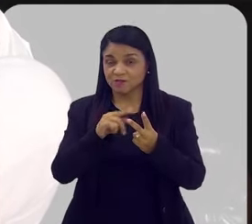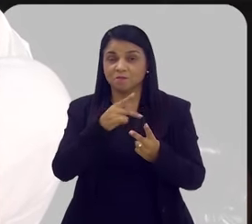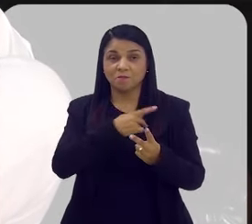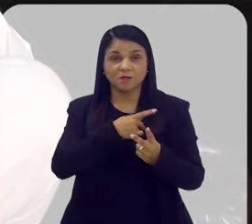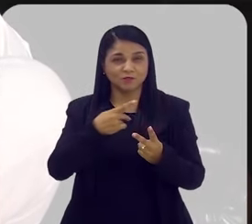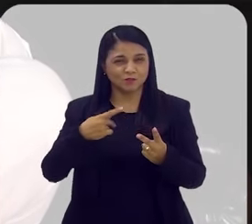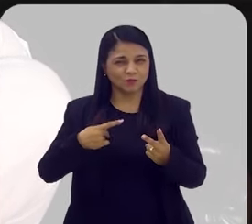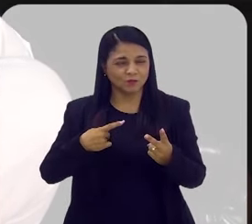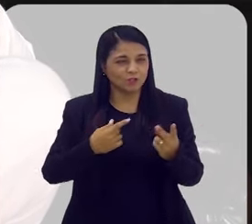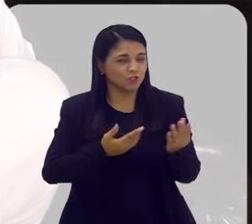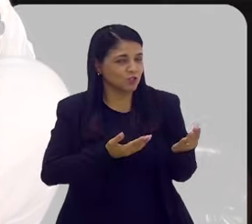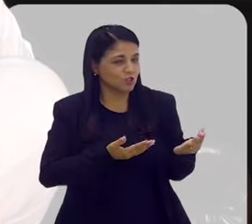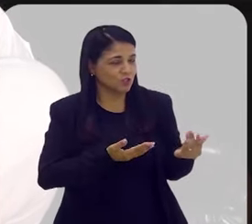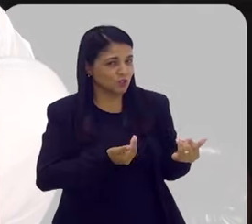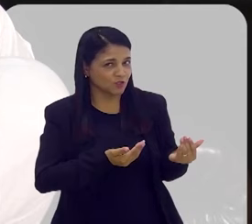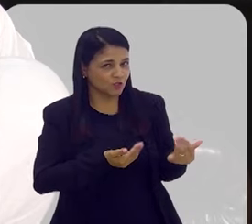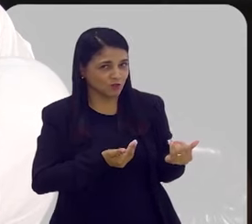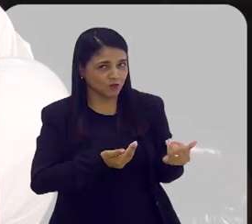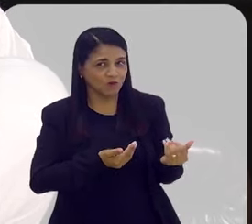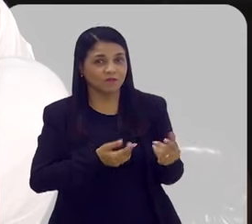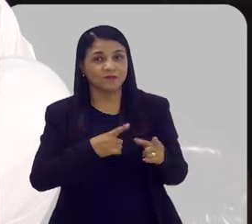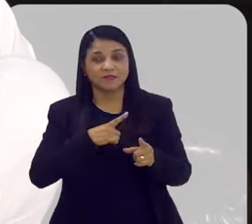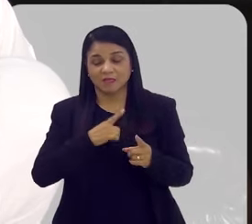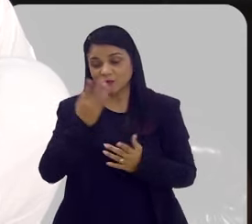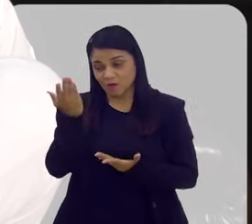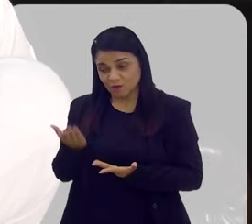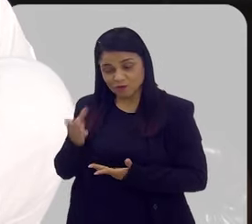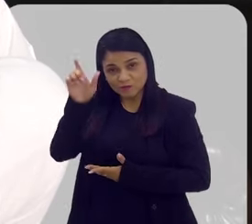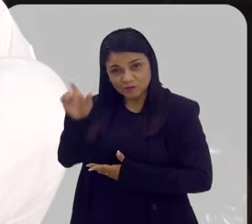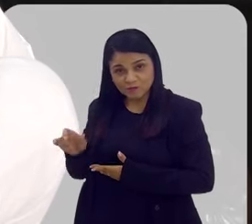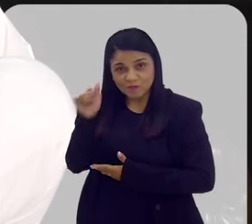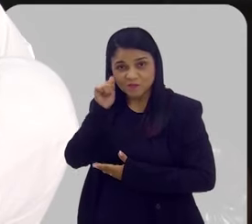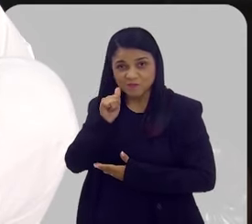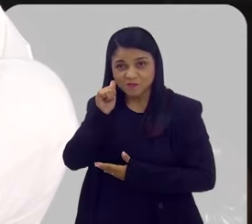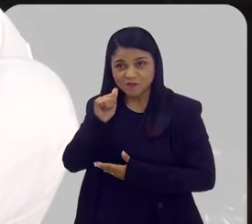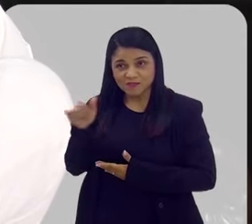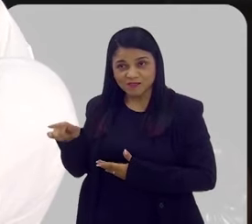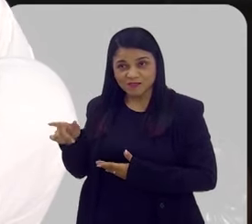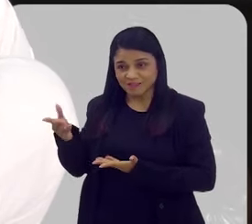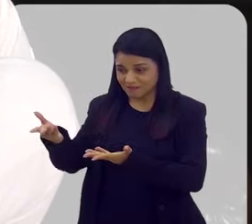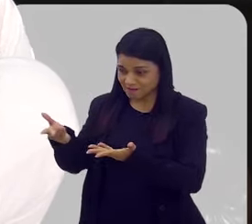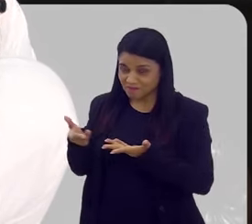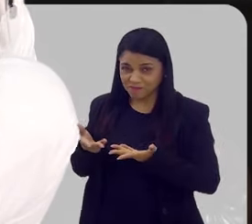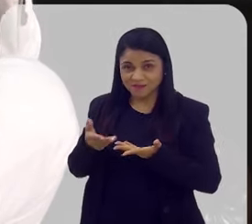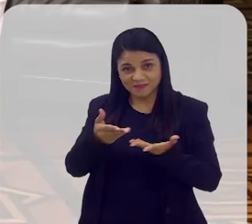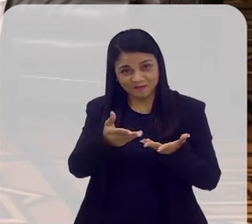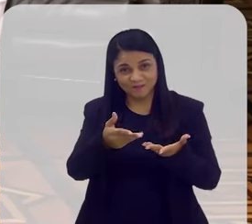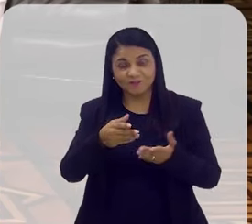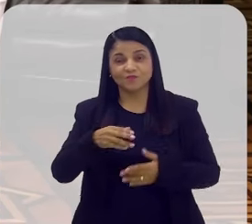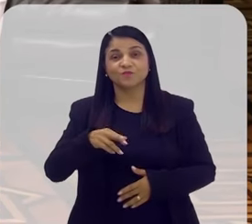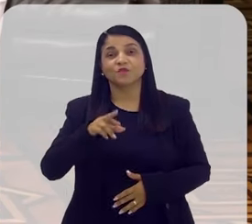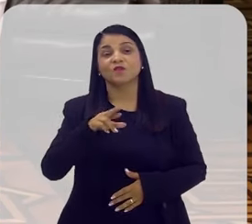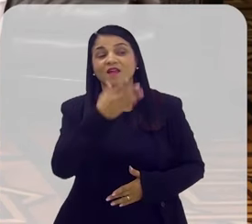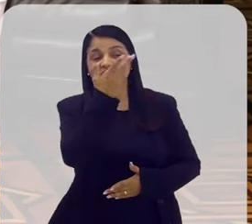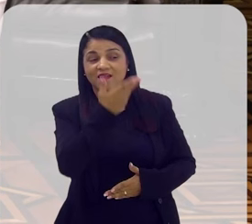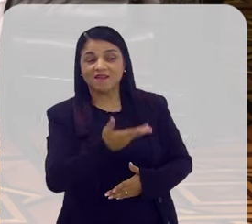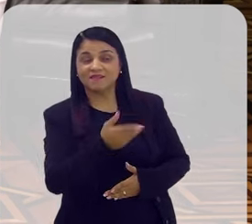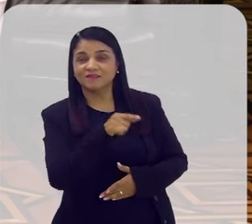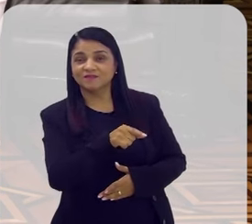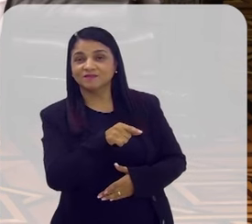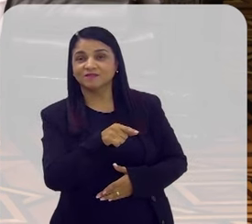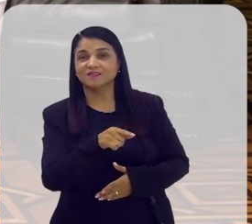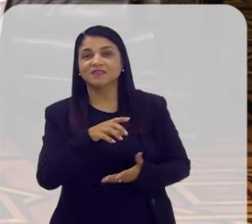de pastores, jovens também. Nós temos aqui hoje uma menina. Nando, deixa eu apresentar, senhoras e